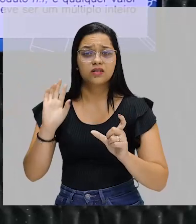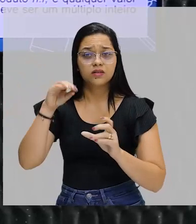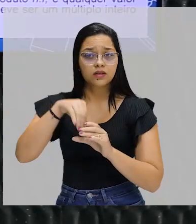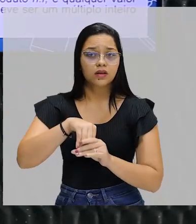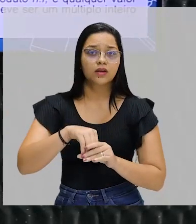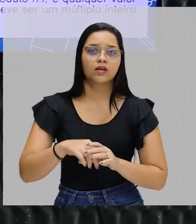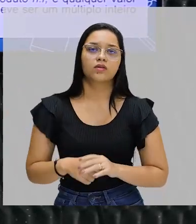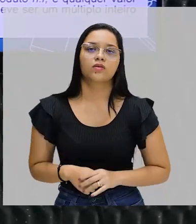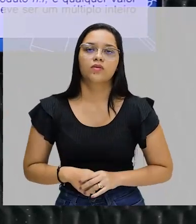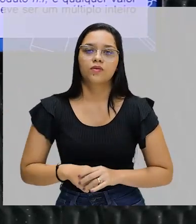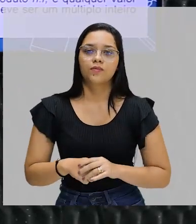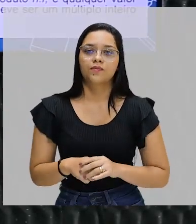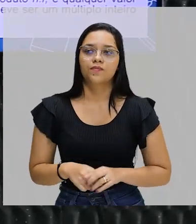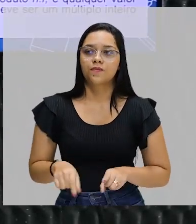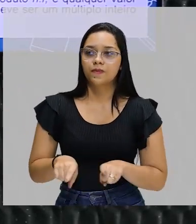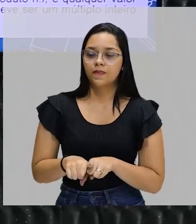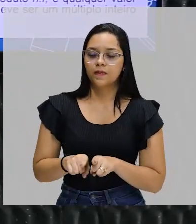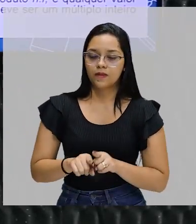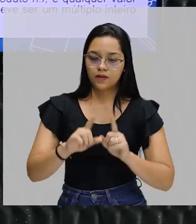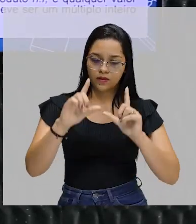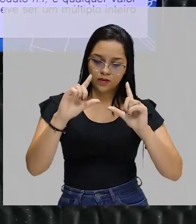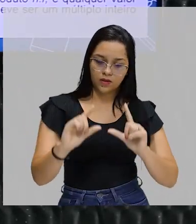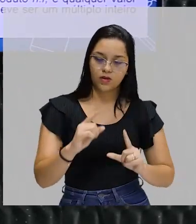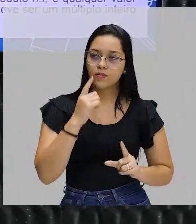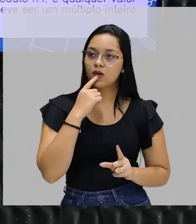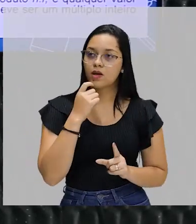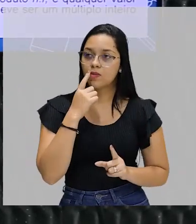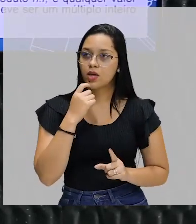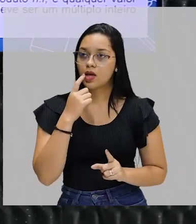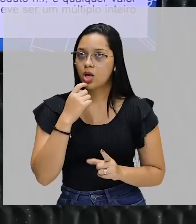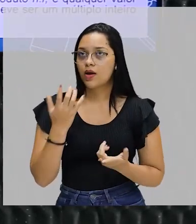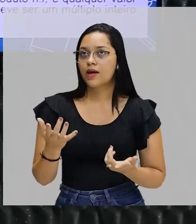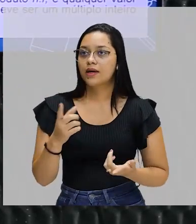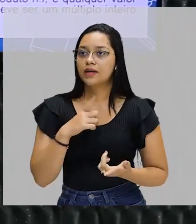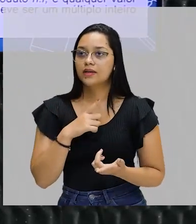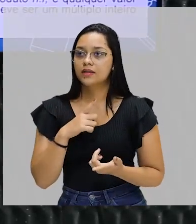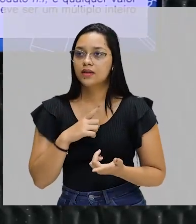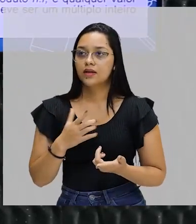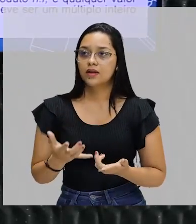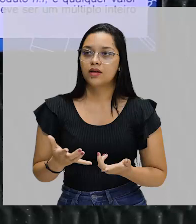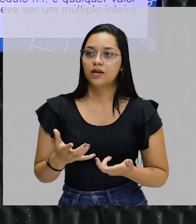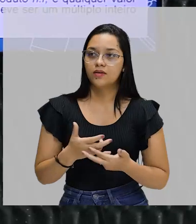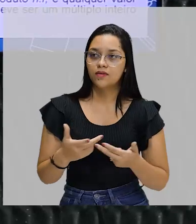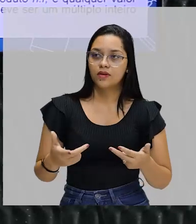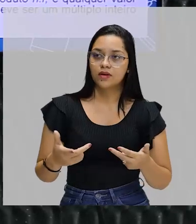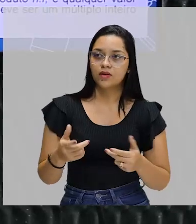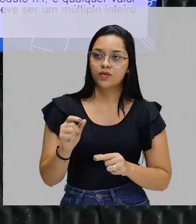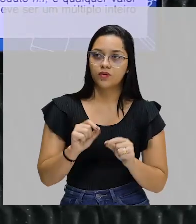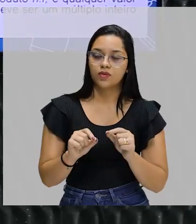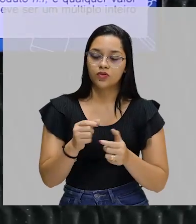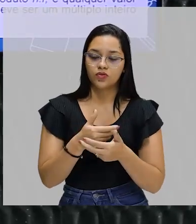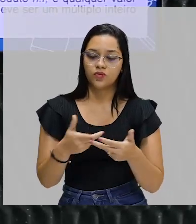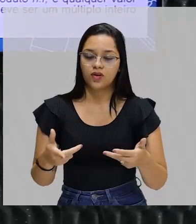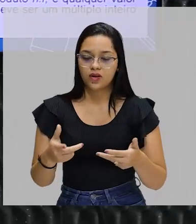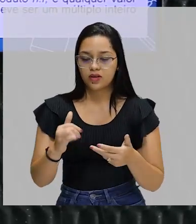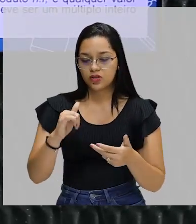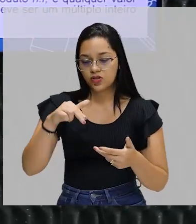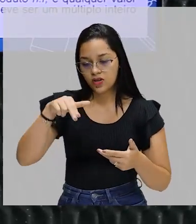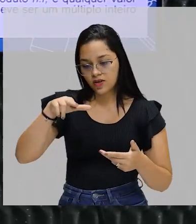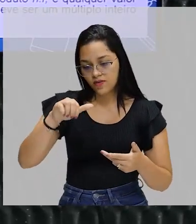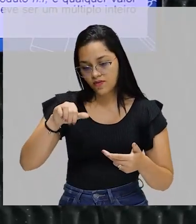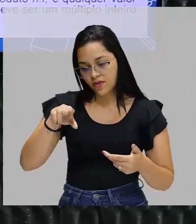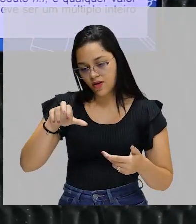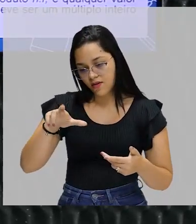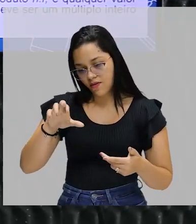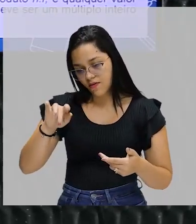eletromagnético. Okay? Abaixo do vermelho nós temos as ondas de infravermelho. Né? O nome